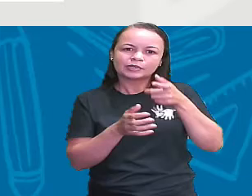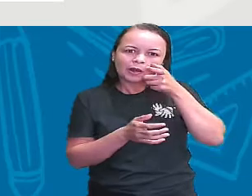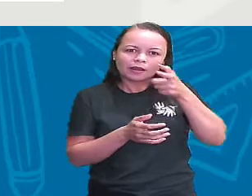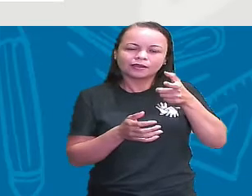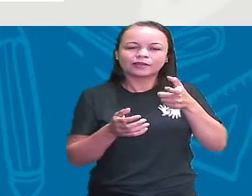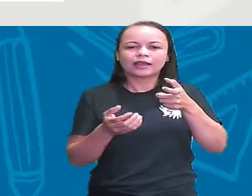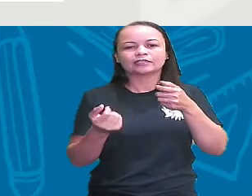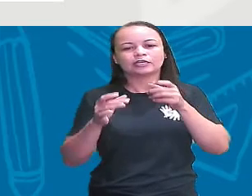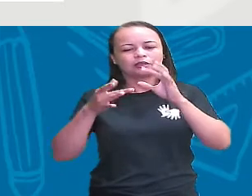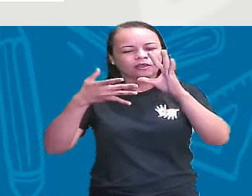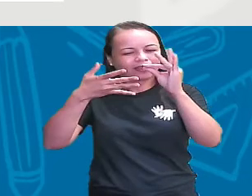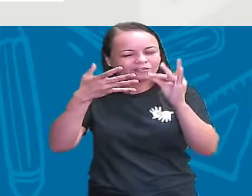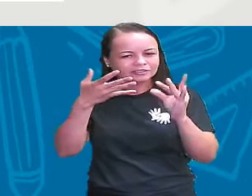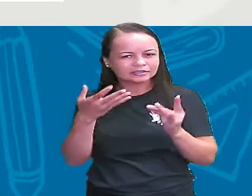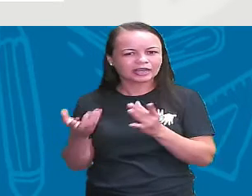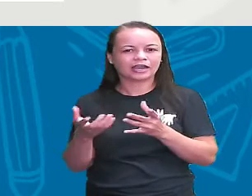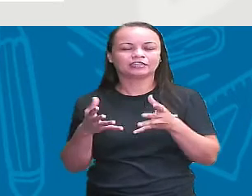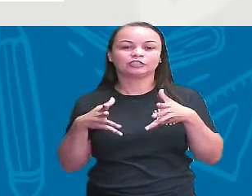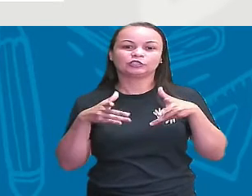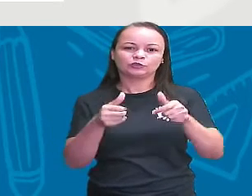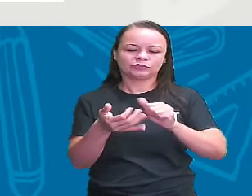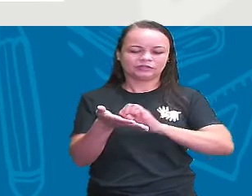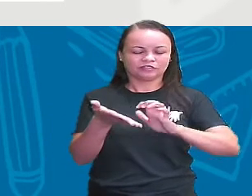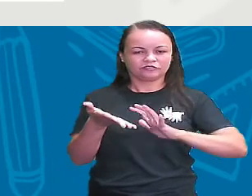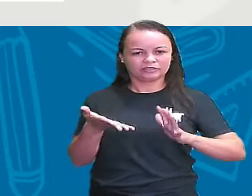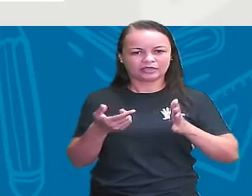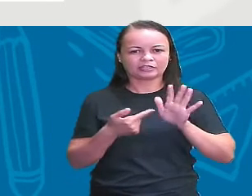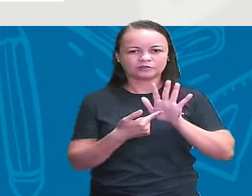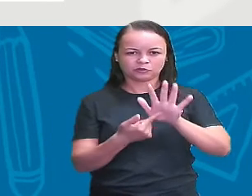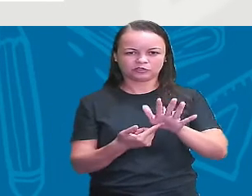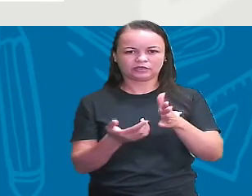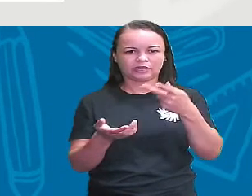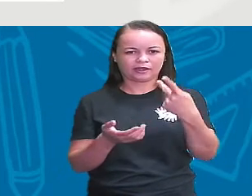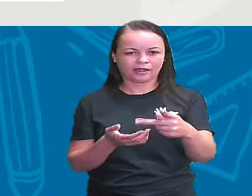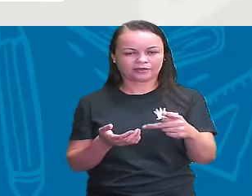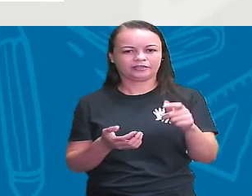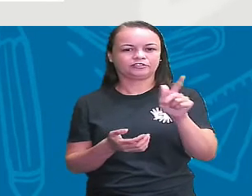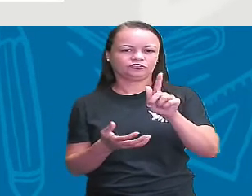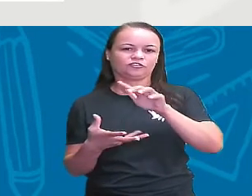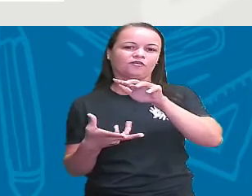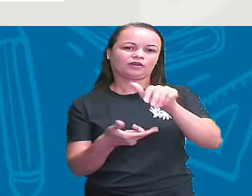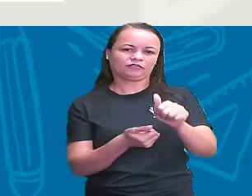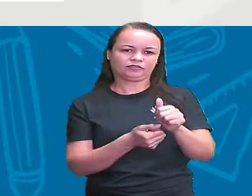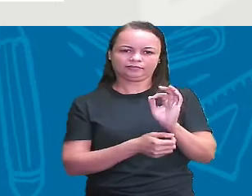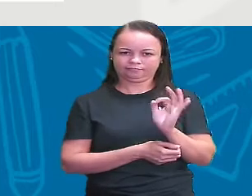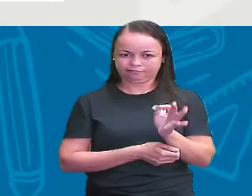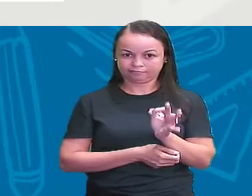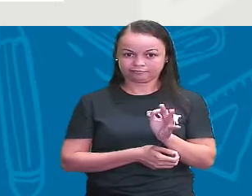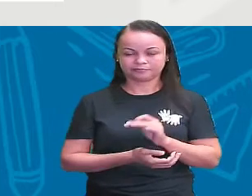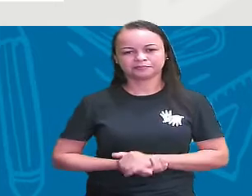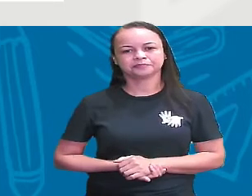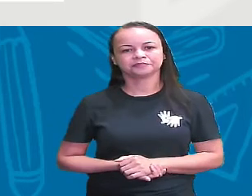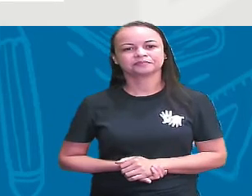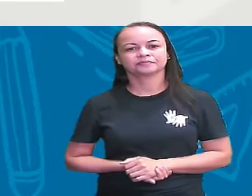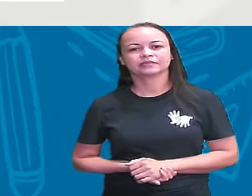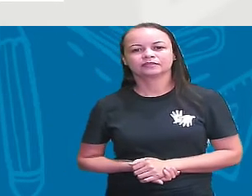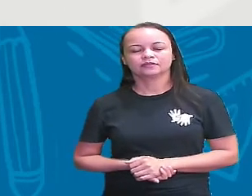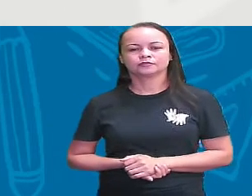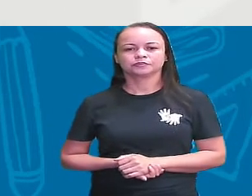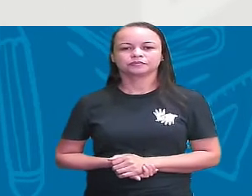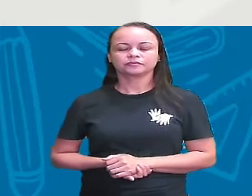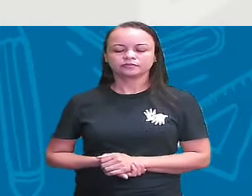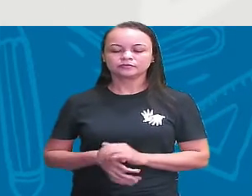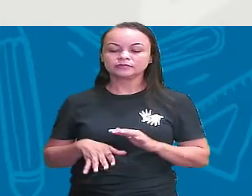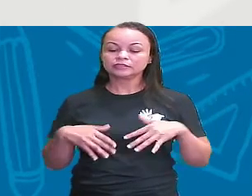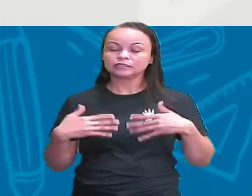os detalhes de todos os assuntos aqui passados de geografia. Tá certo, pessoal? Bem,